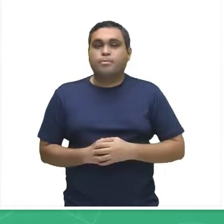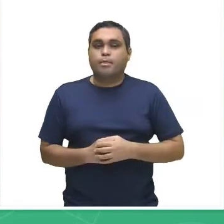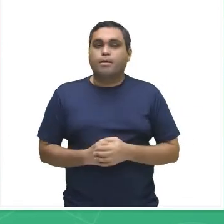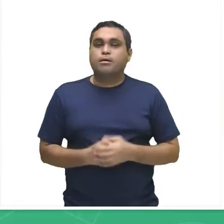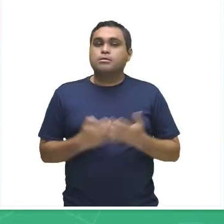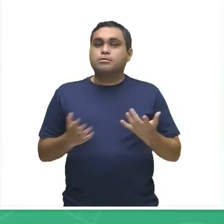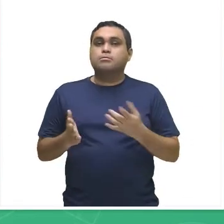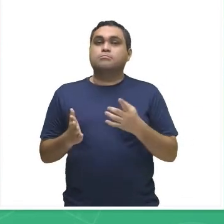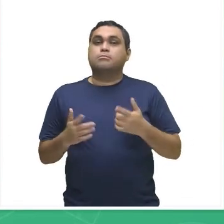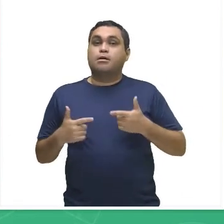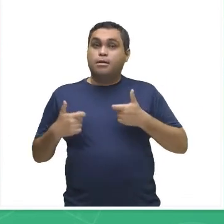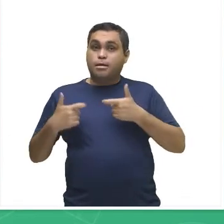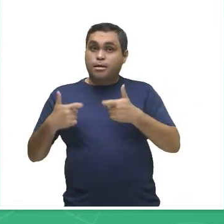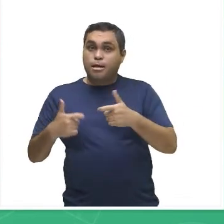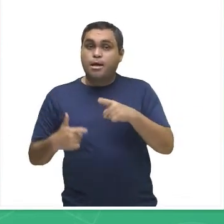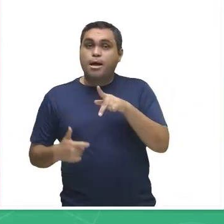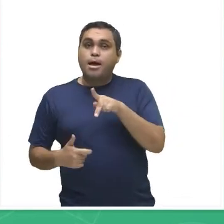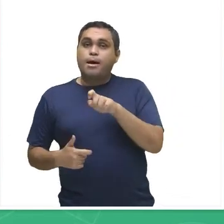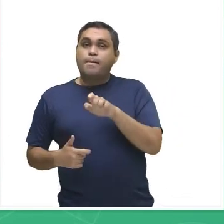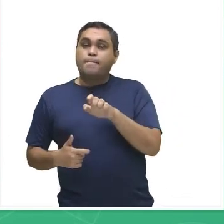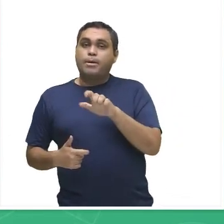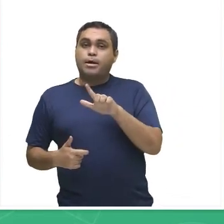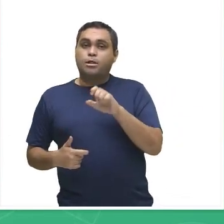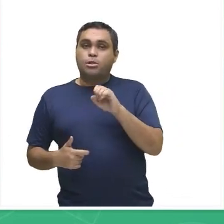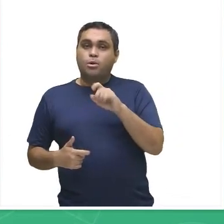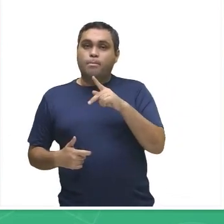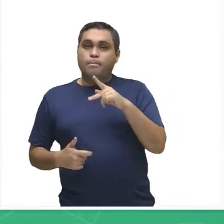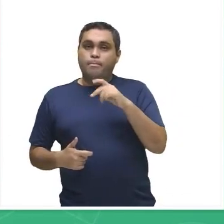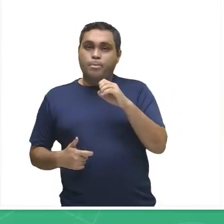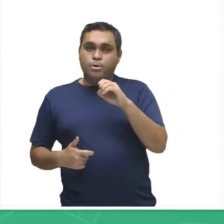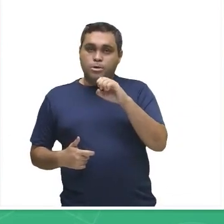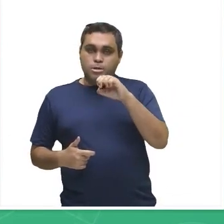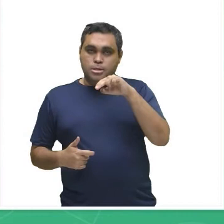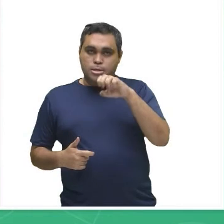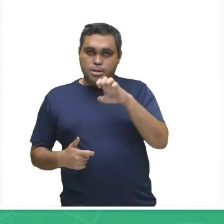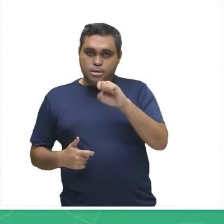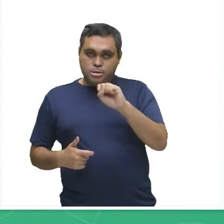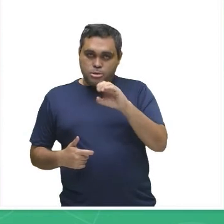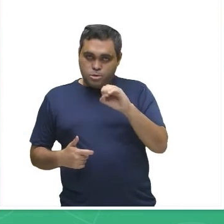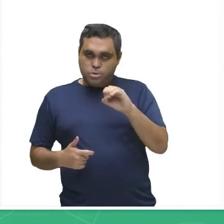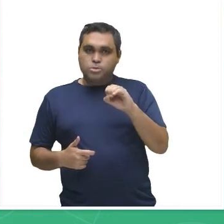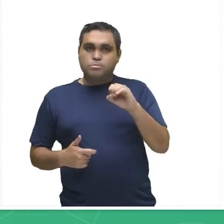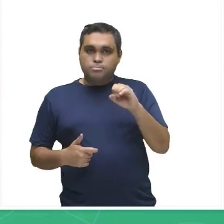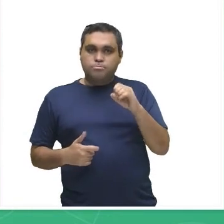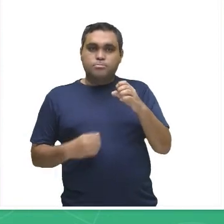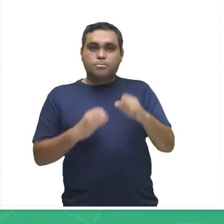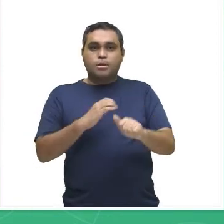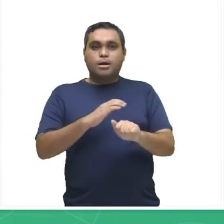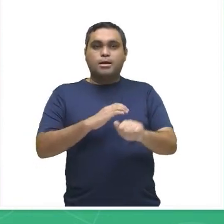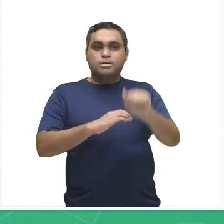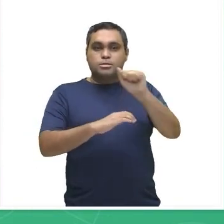Guerra do Peloponeso, ocorrida na Grécia entre 431 e 401 a.C.